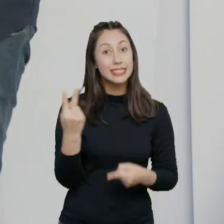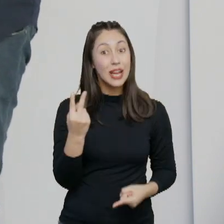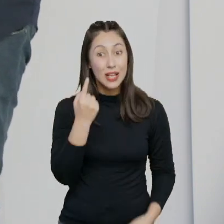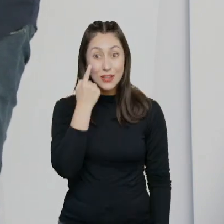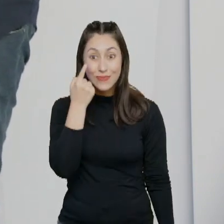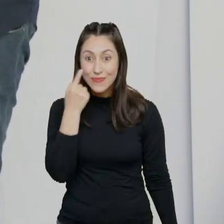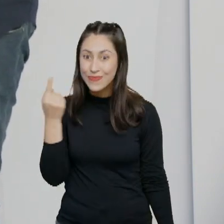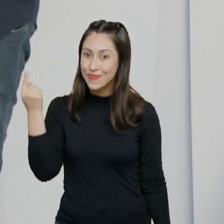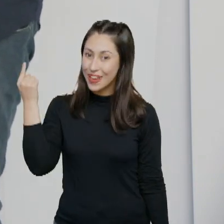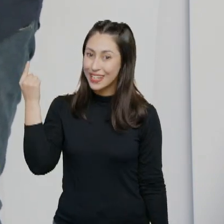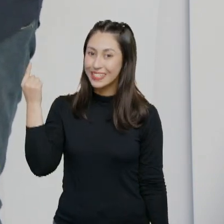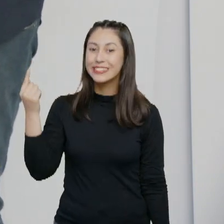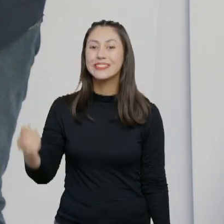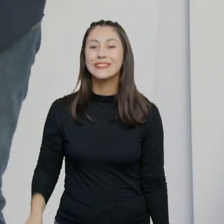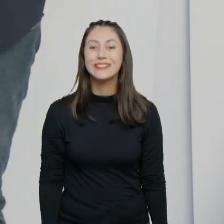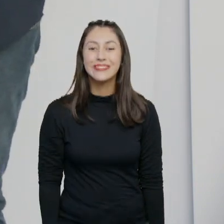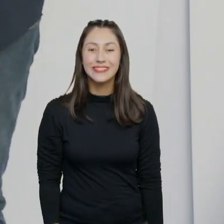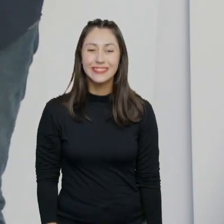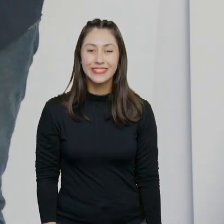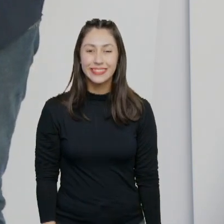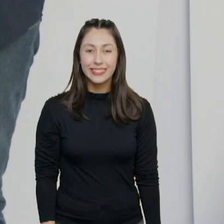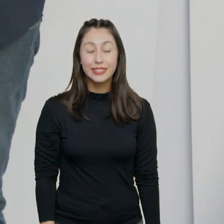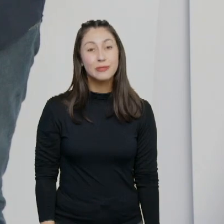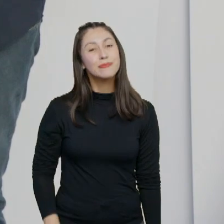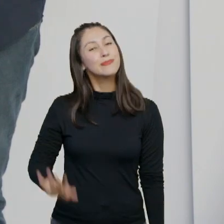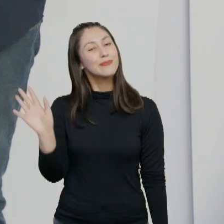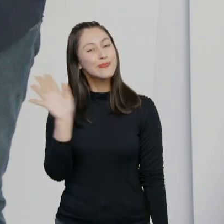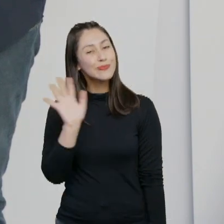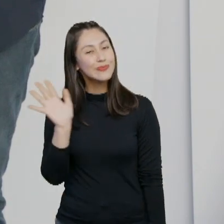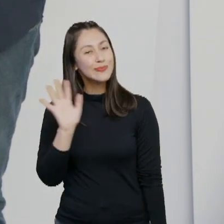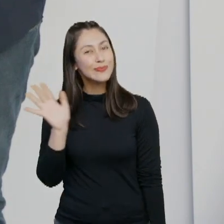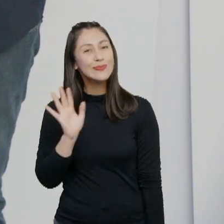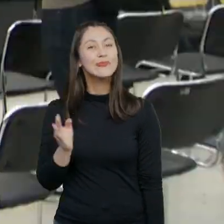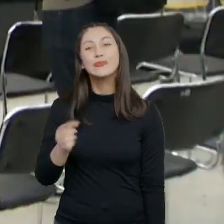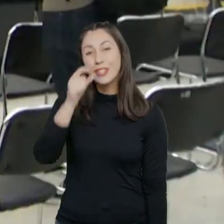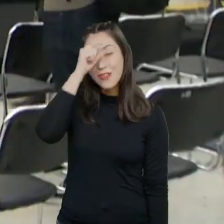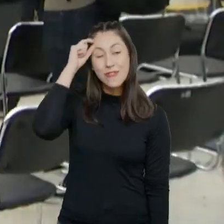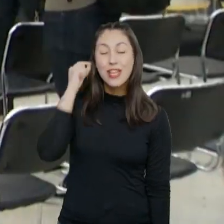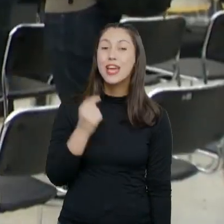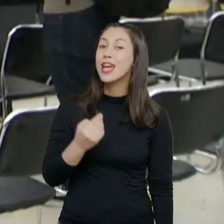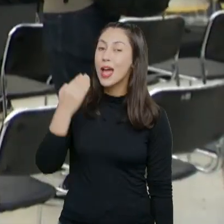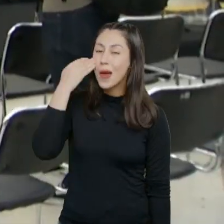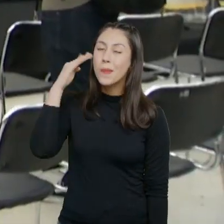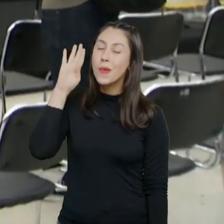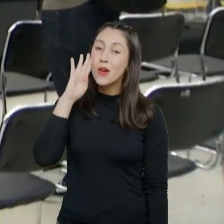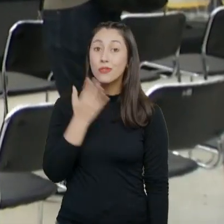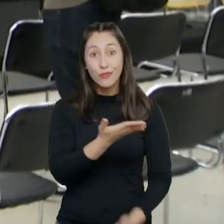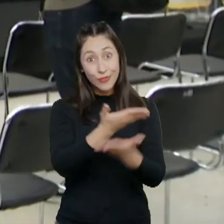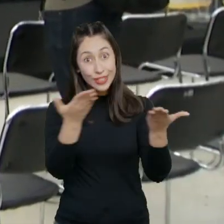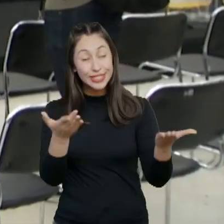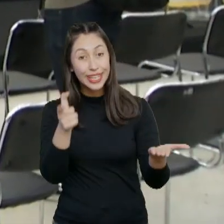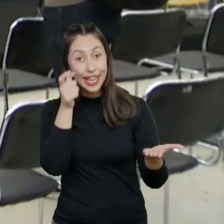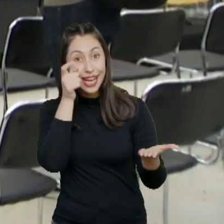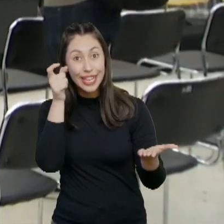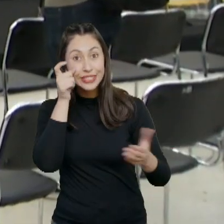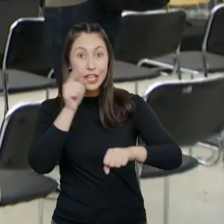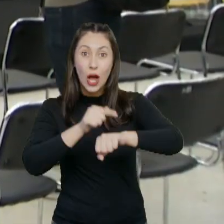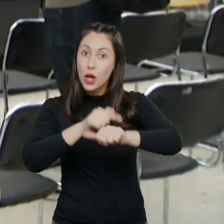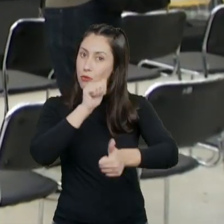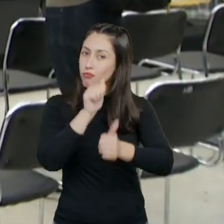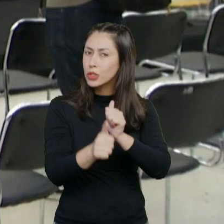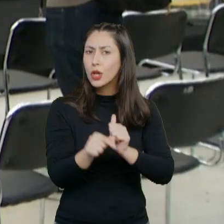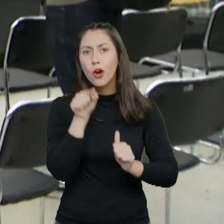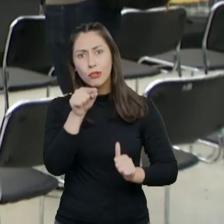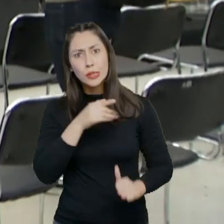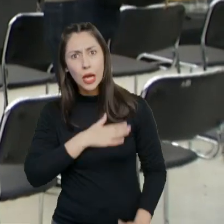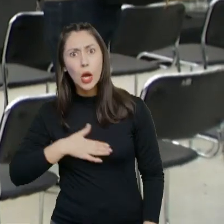Solta, Matheus! Fala, Paulito! Fala, Vera Júnior, Bruno Castilho, todos os amigos ligados no Hora do Esporte. Aos amantes de